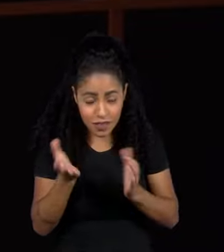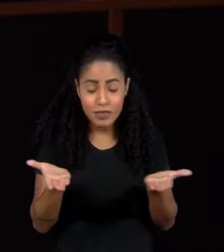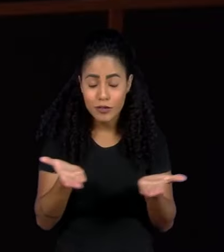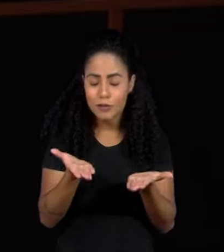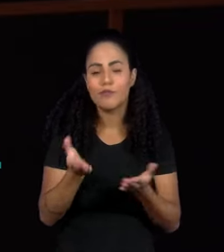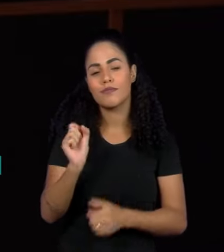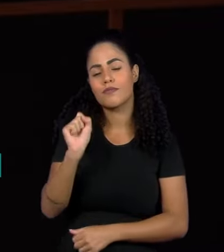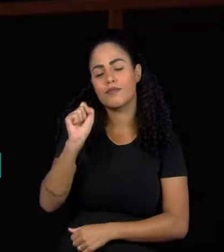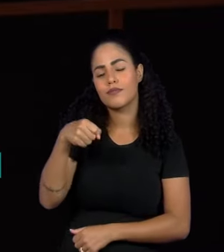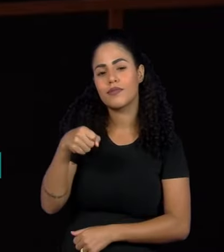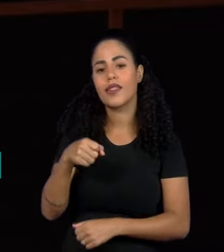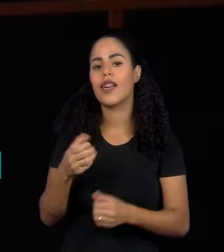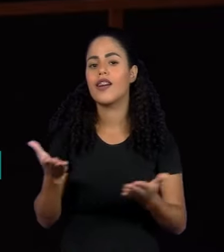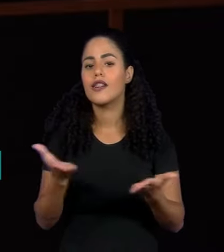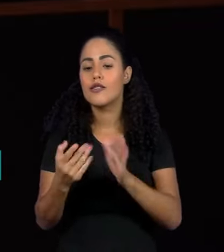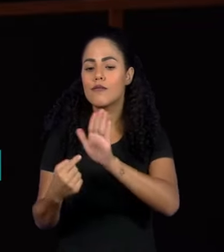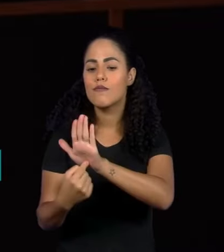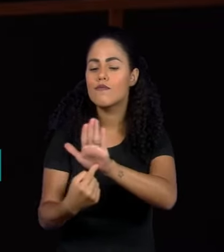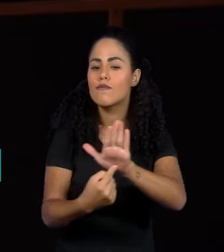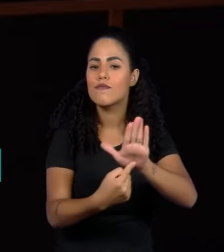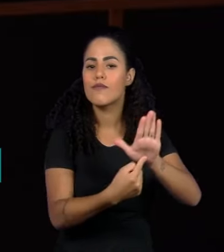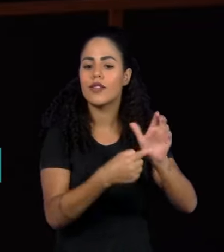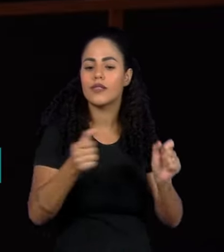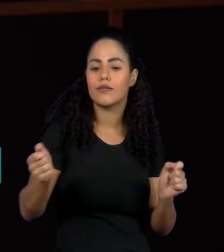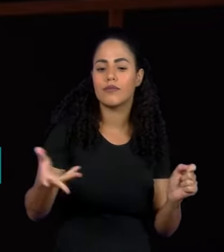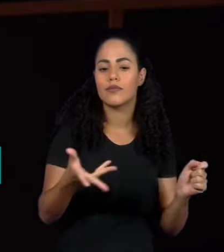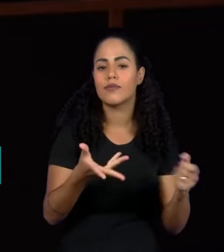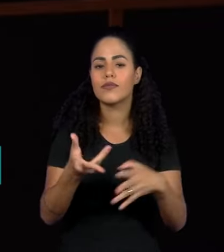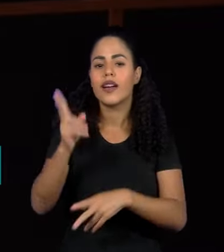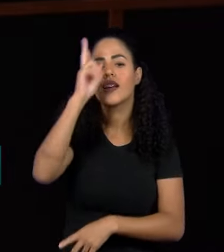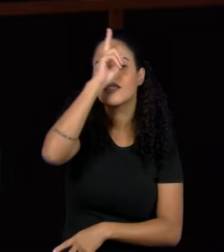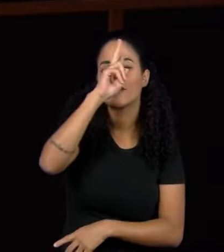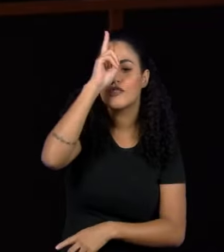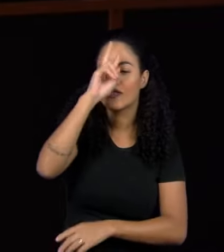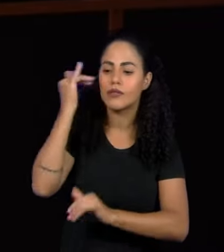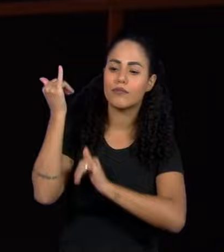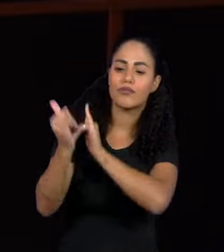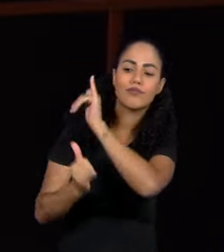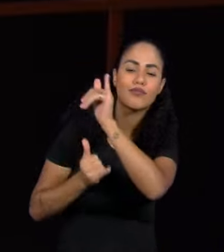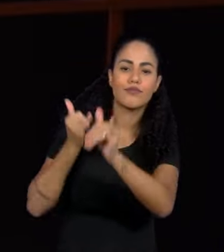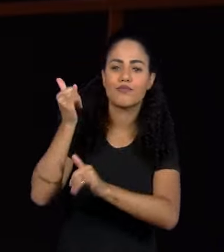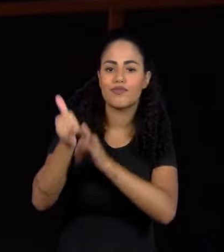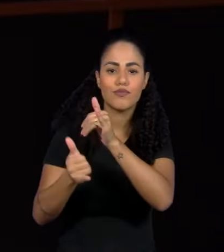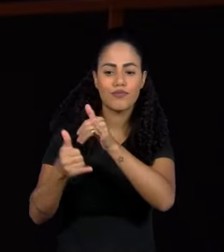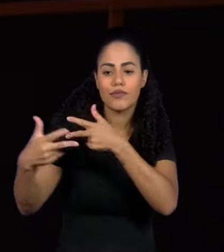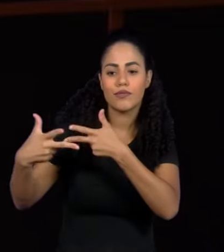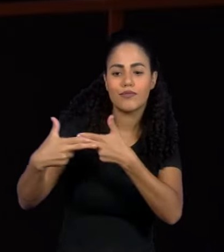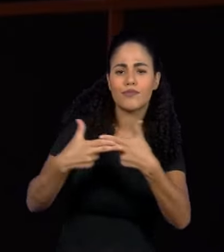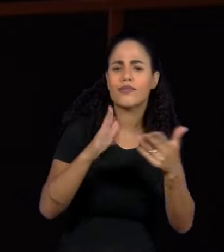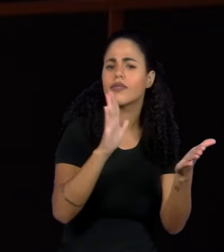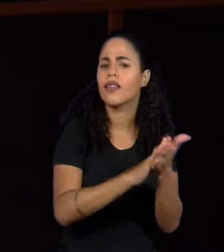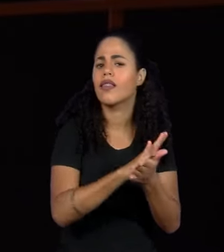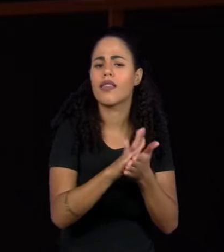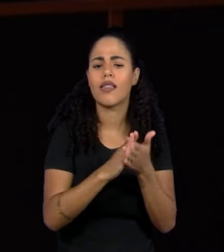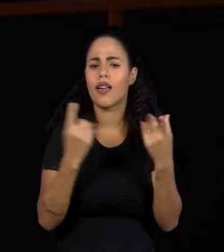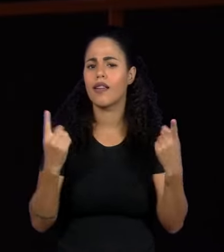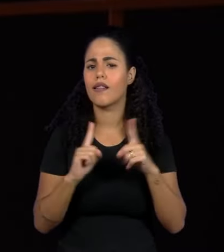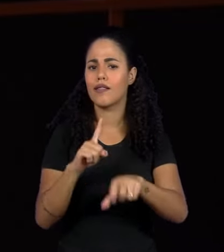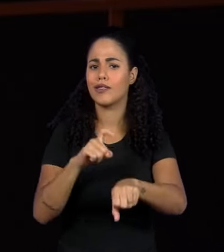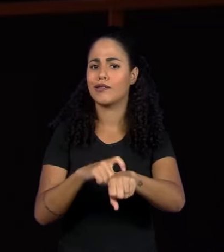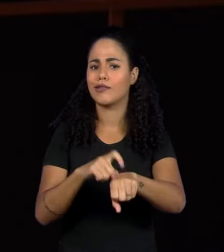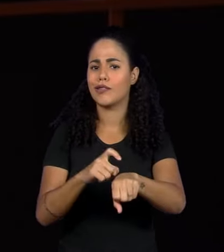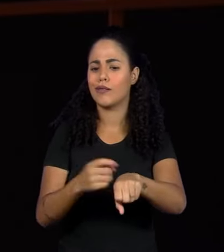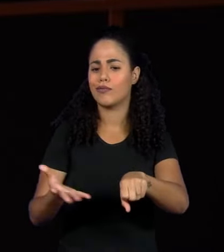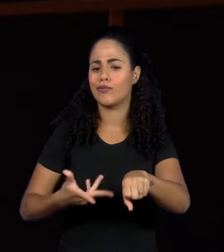mesmo. São novas revelações e novas histórias que não entraram nas edições normais do Persona por questão de tempo